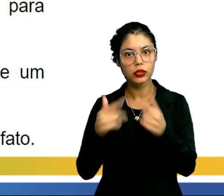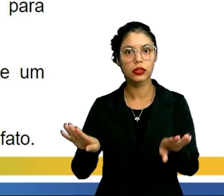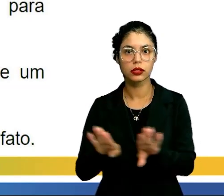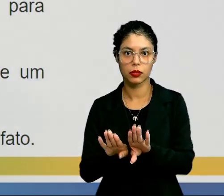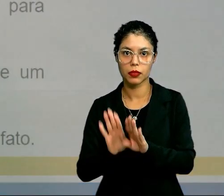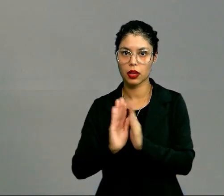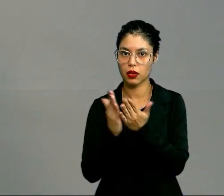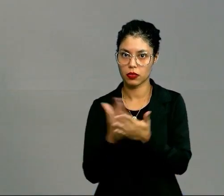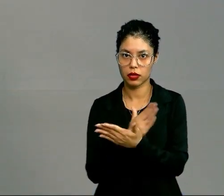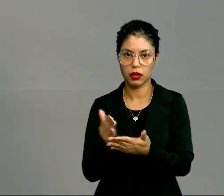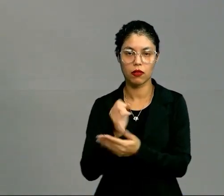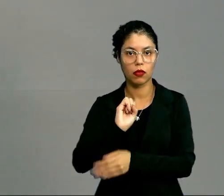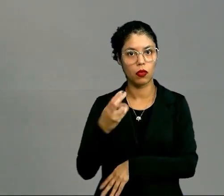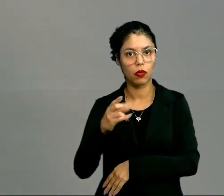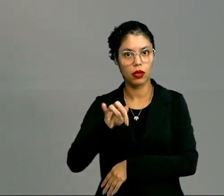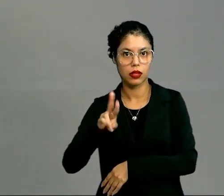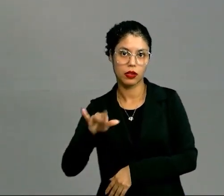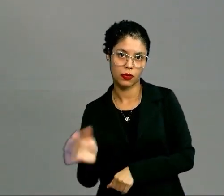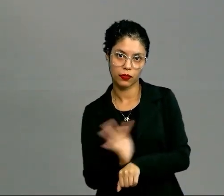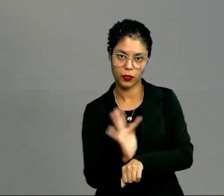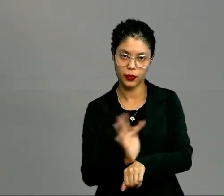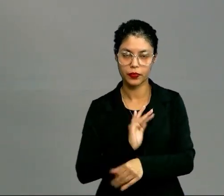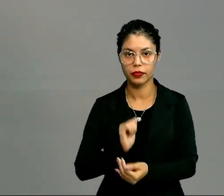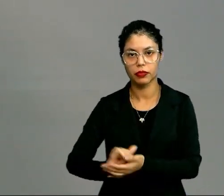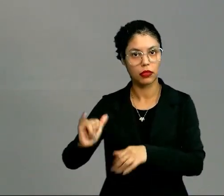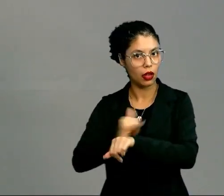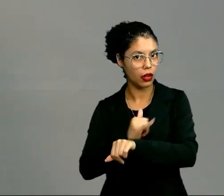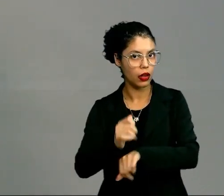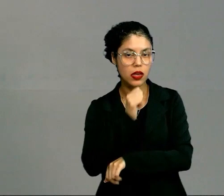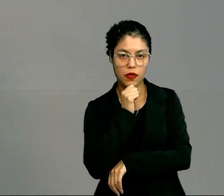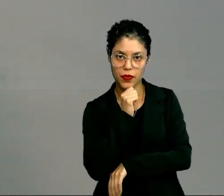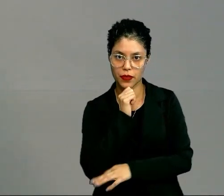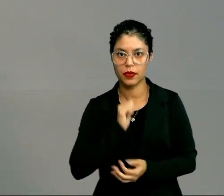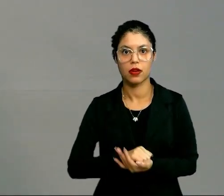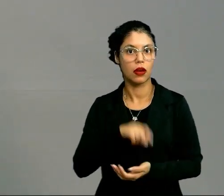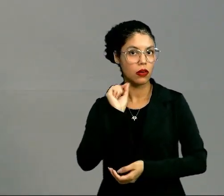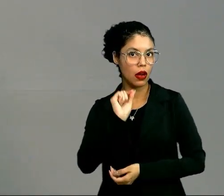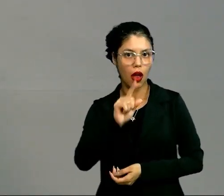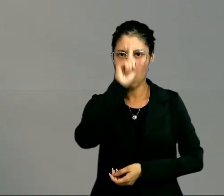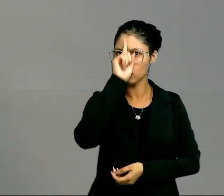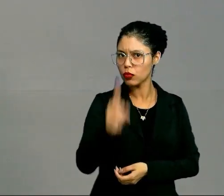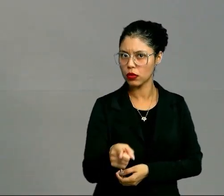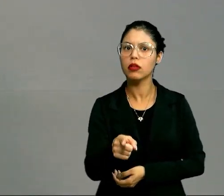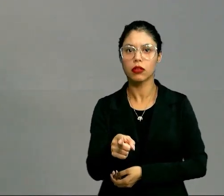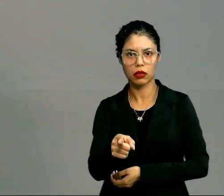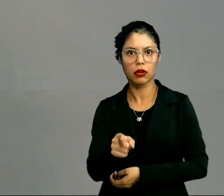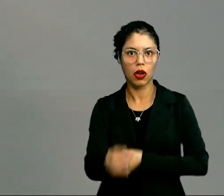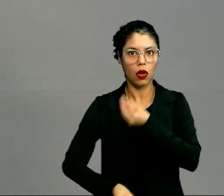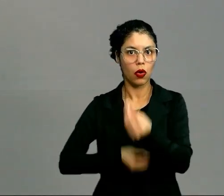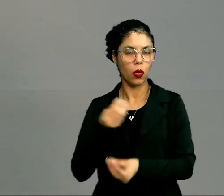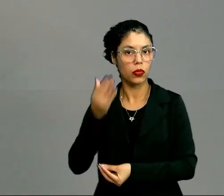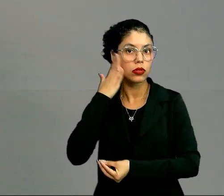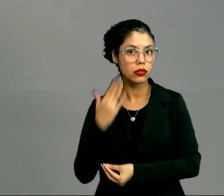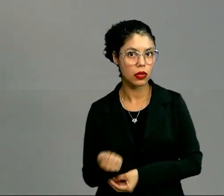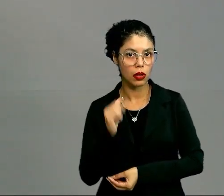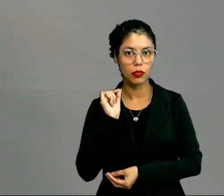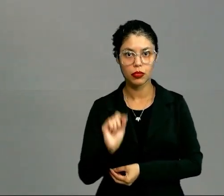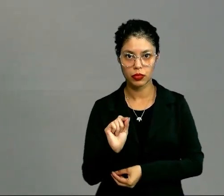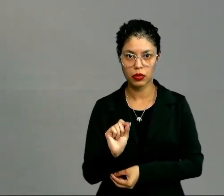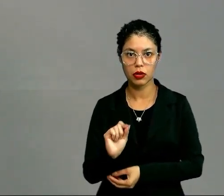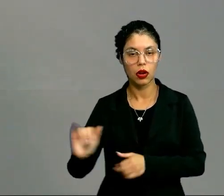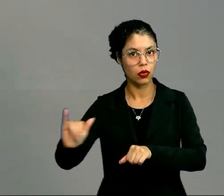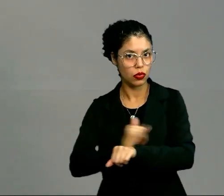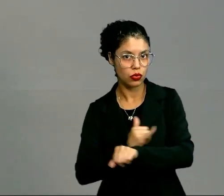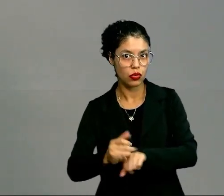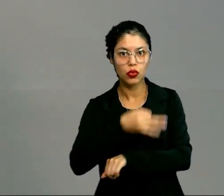ou a série. E o que seria, professora? Uma estratégia argumentativa de autoridade. Gente, como vocês sabem, essa é